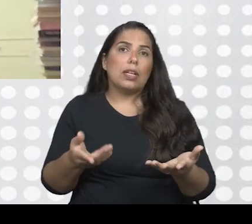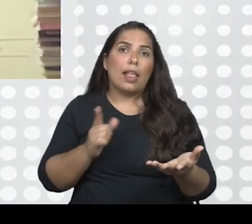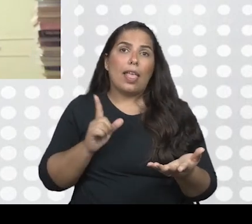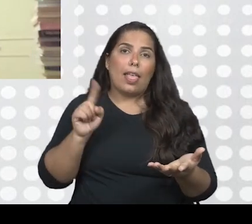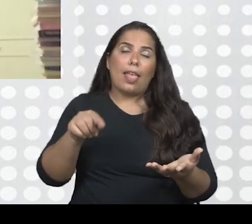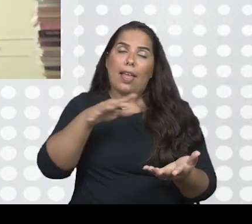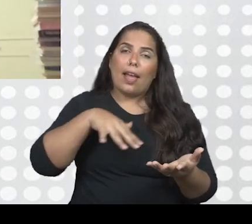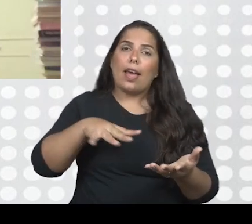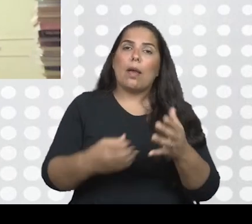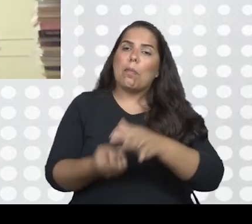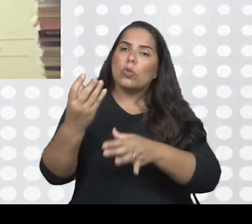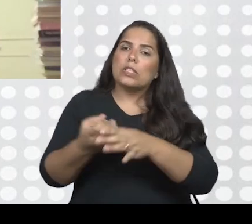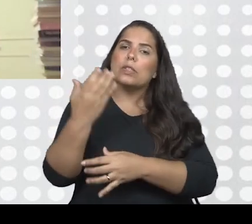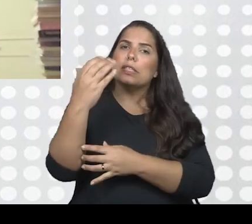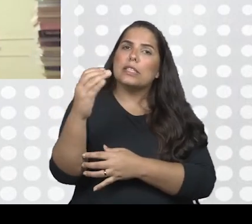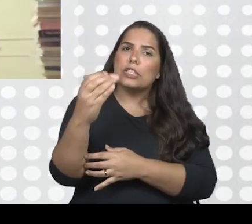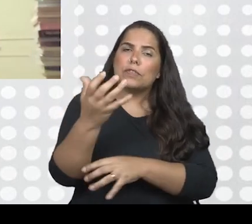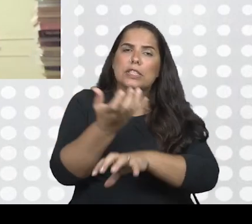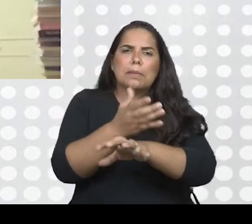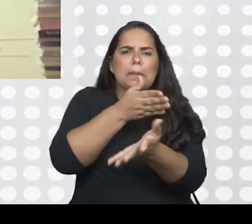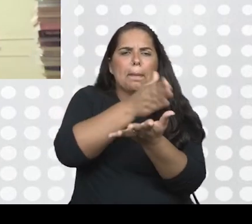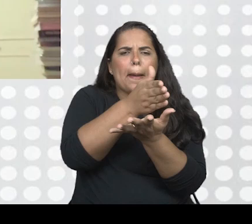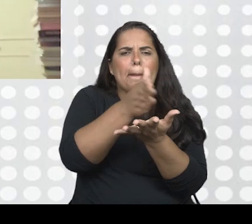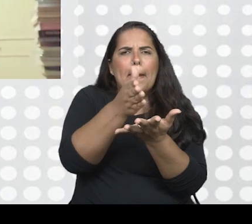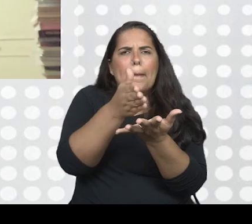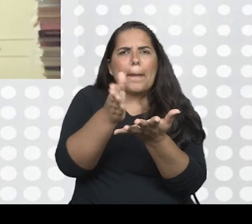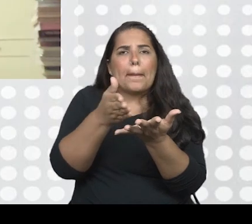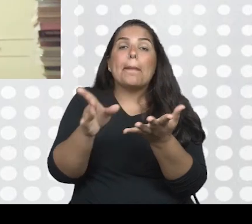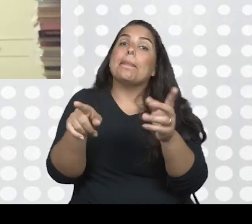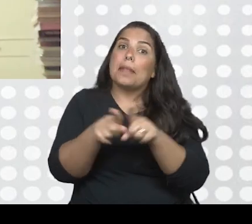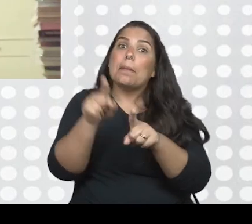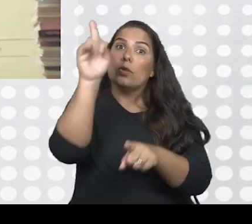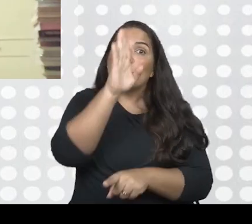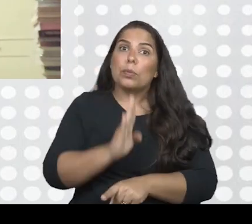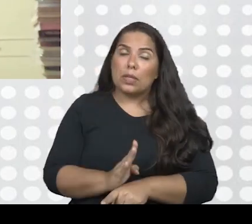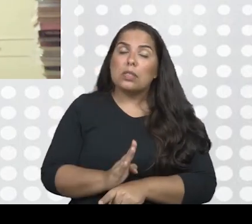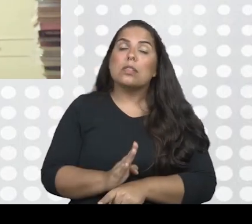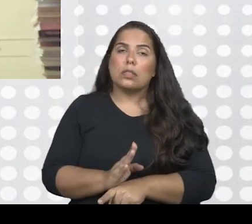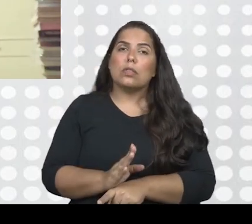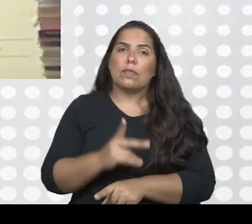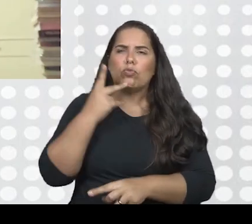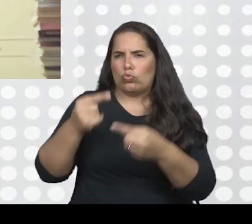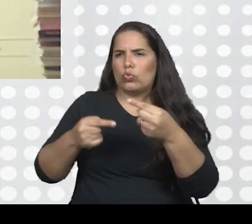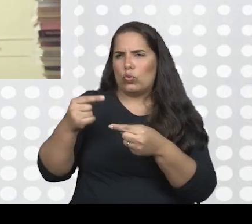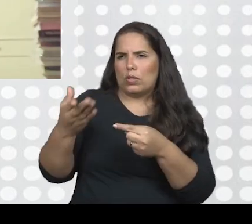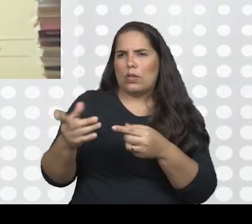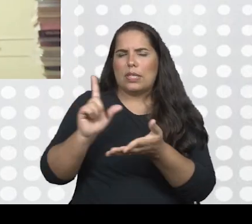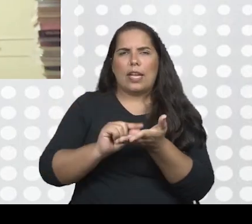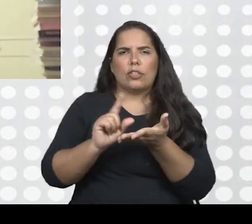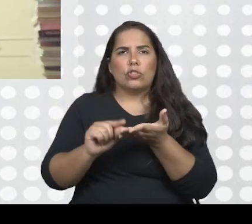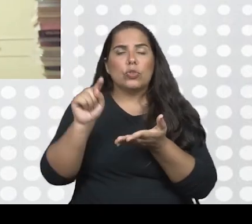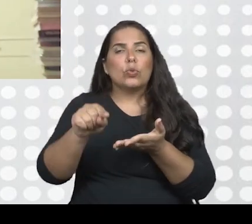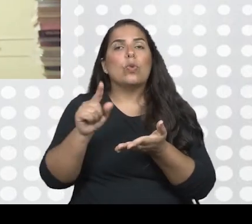uma área de produção científica interdisciplinar. Também no Brasil, e faço essa discussão nesse artigo,